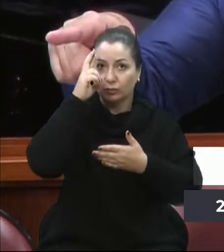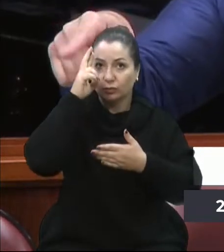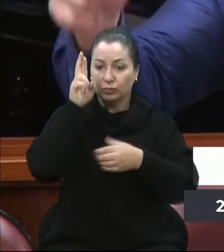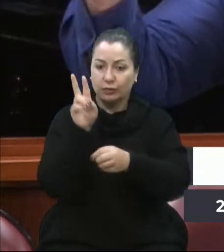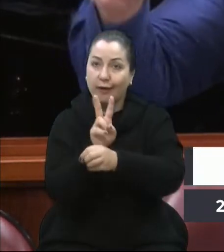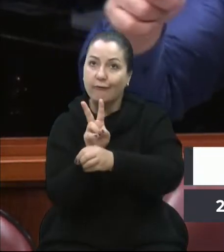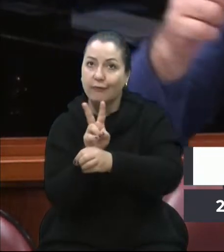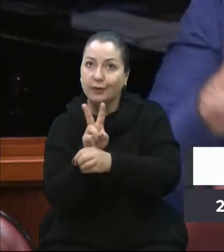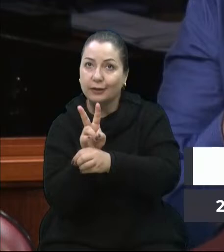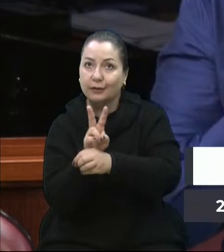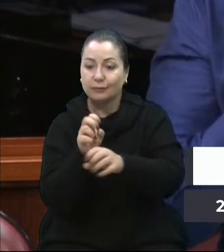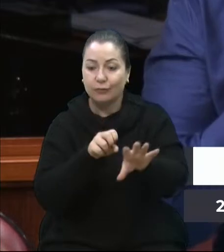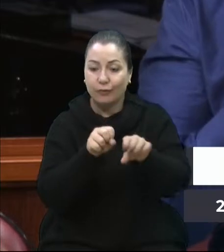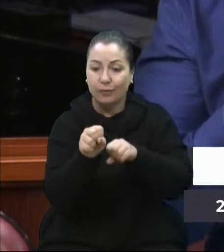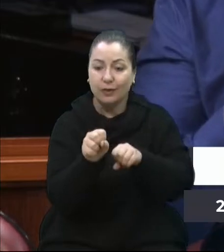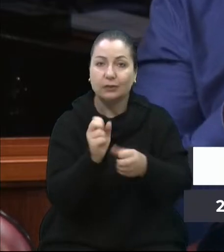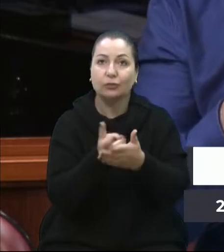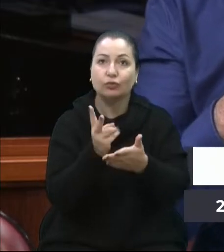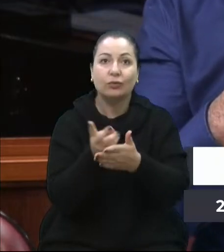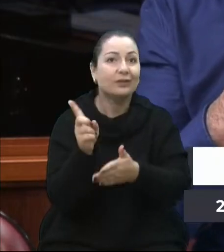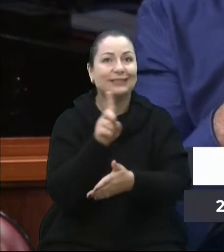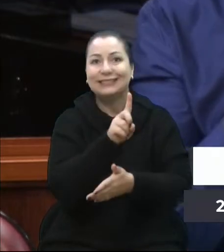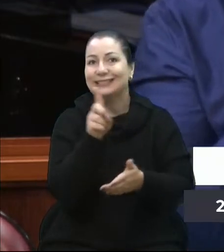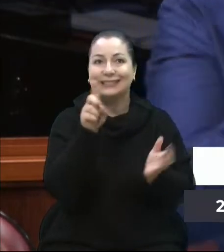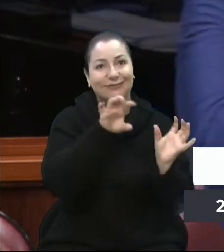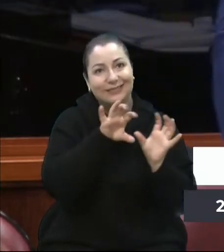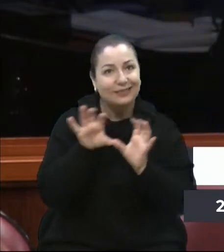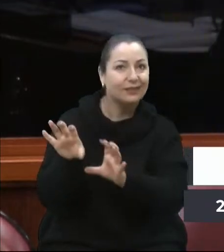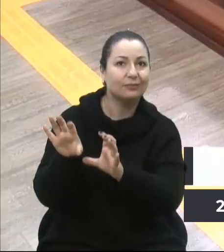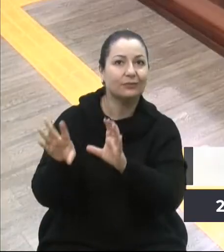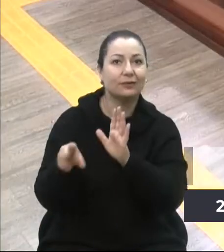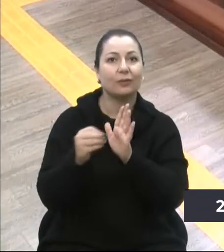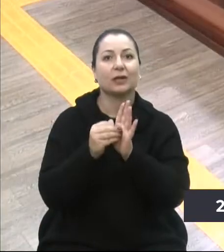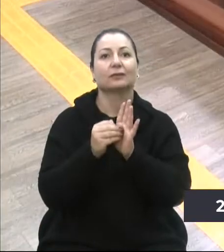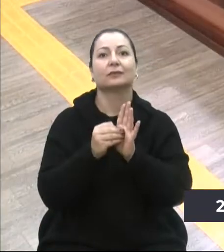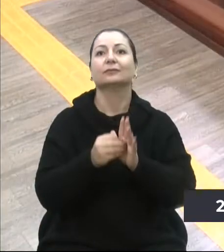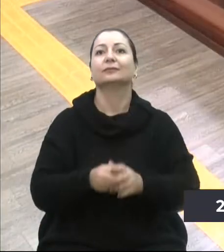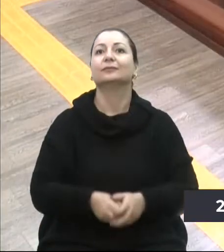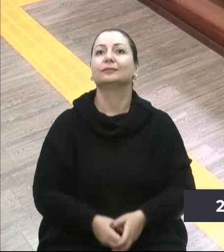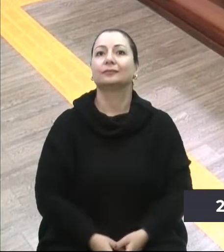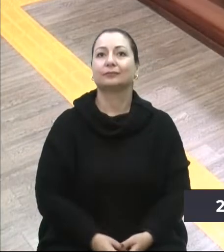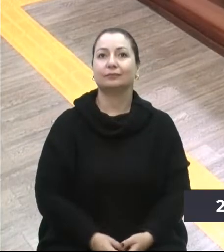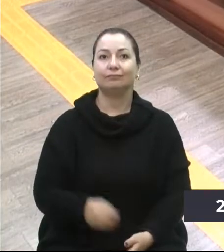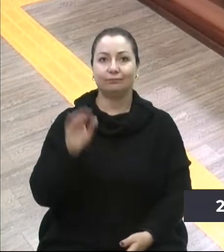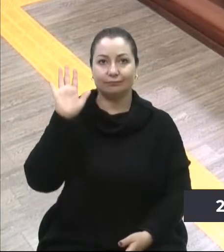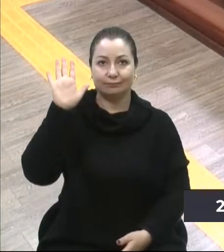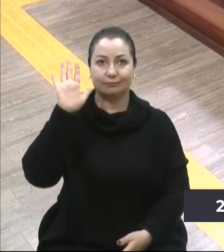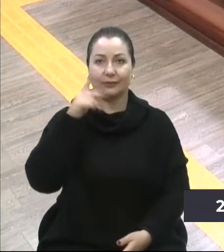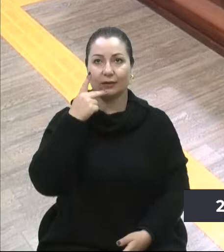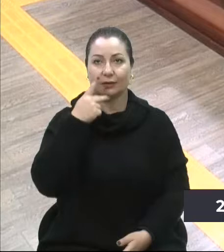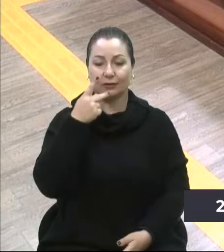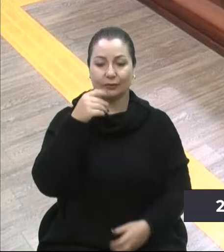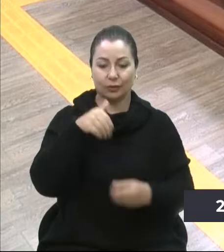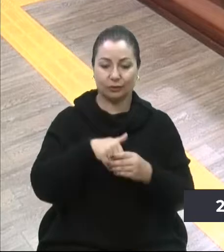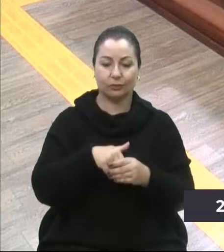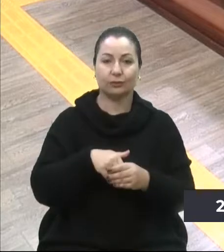formação continuada, por isso não a essa emenda. Para declarar voto. Para declarar o voto, vereadora Tatiane